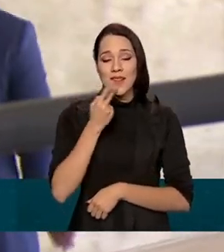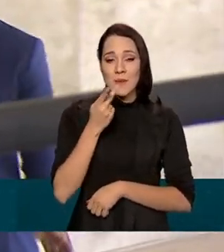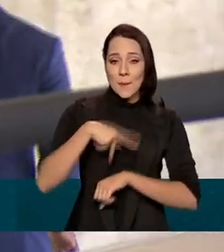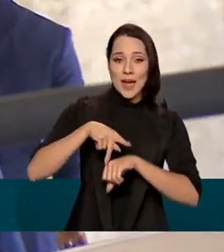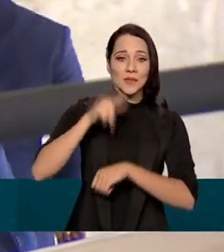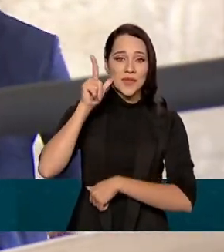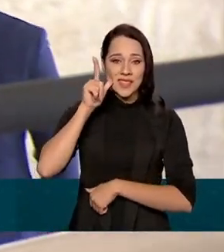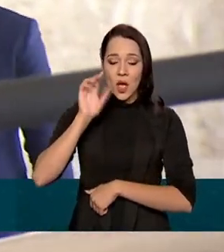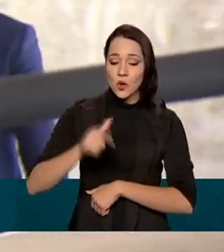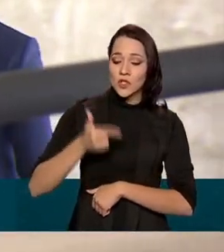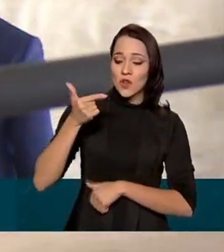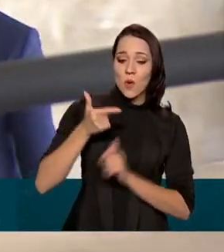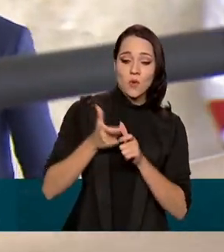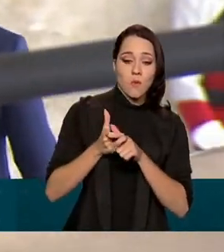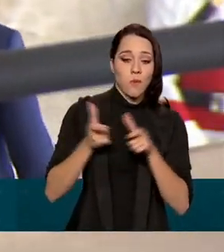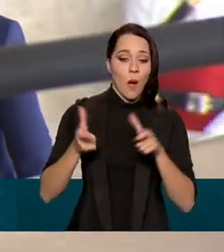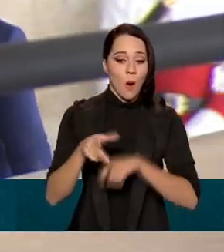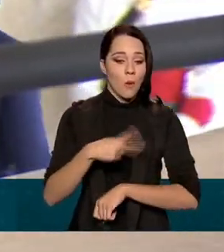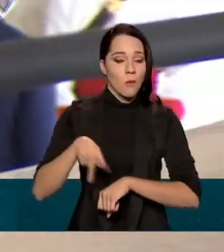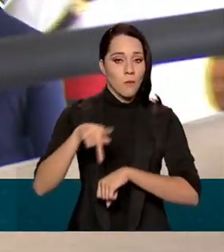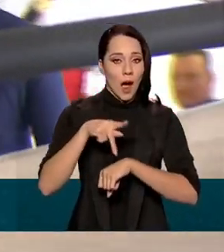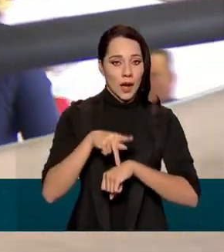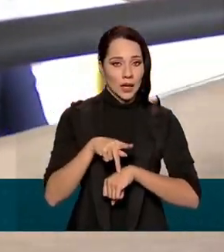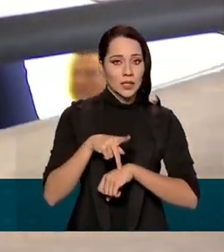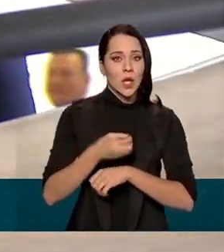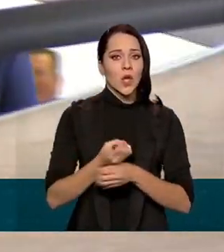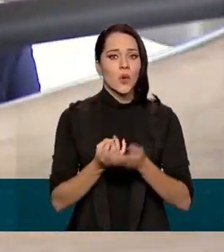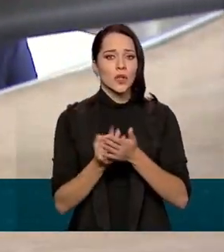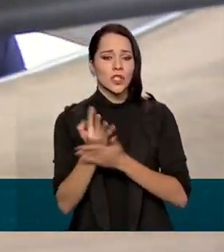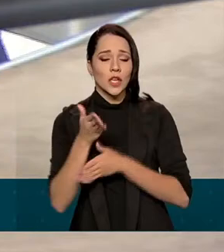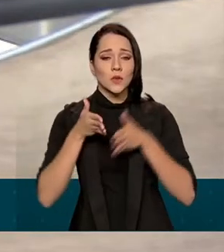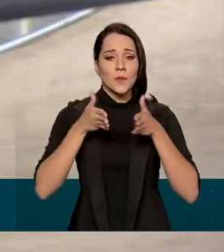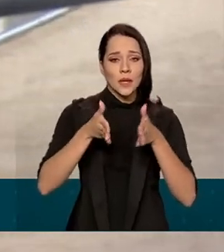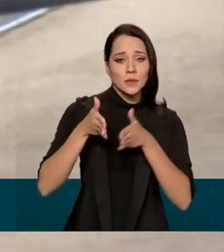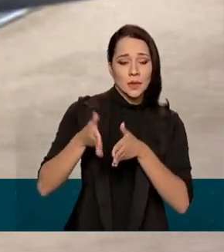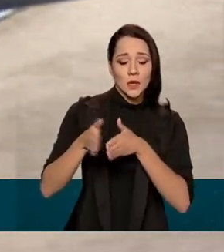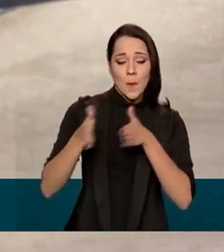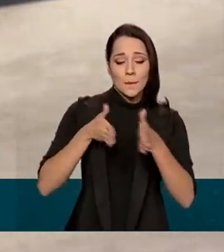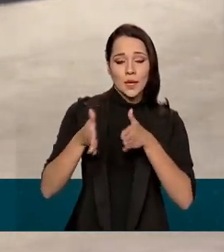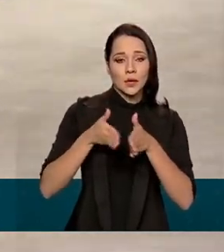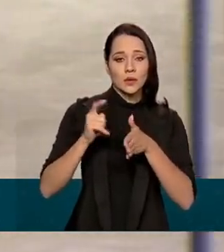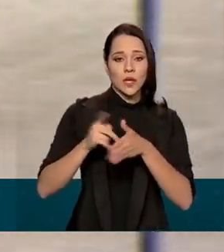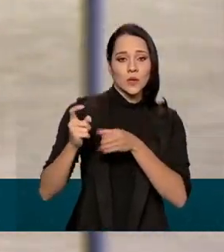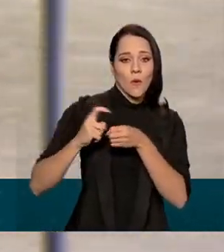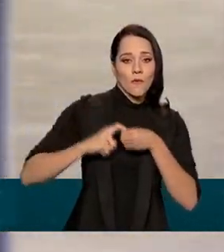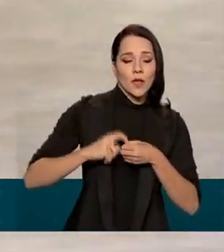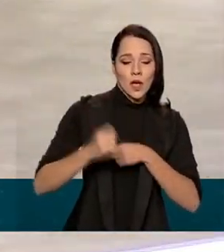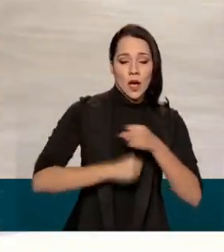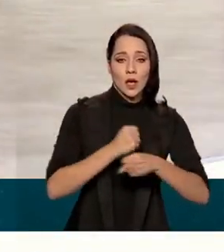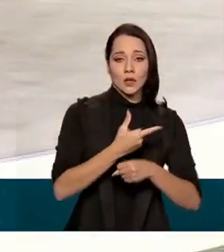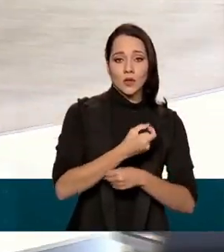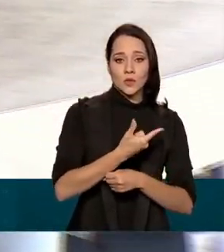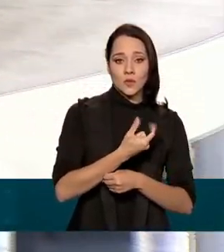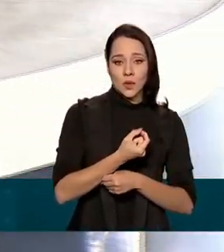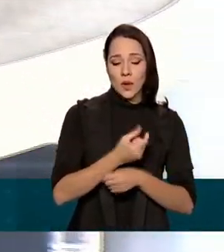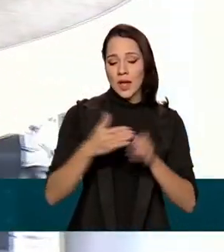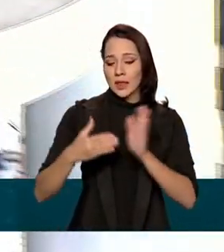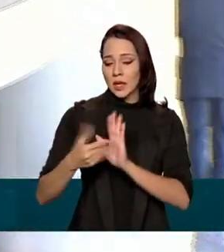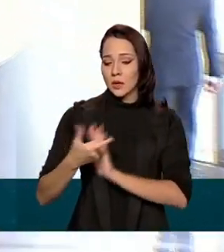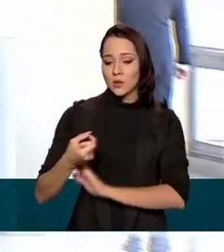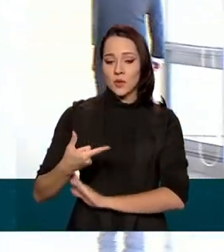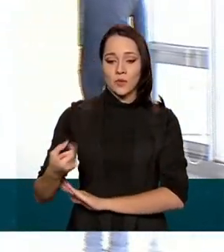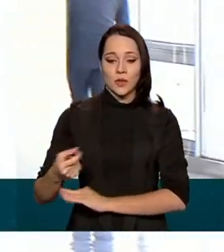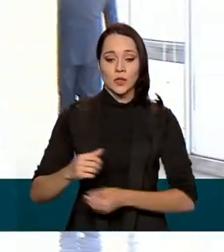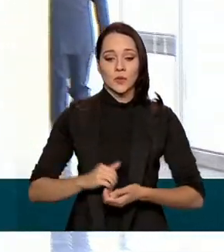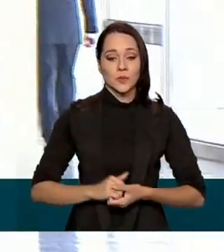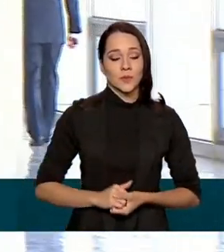é o segundo maior país em número de participantes no período nesse convênio entre 2000 e 2020.